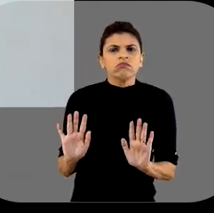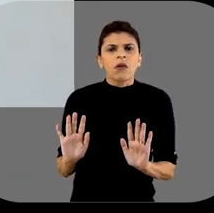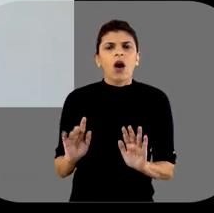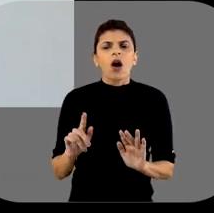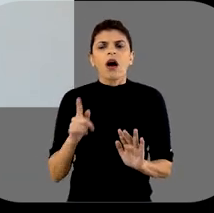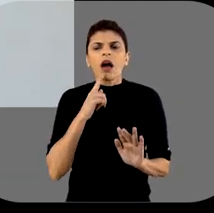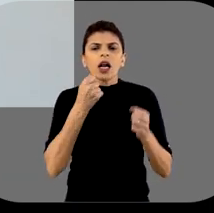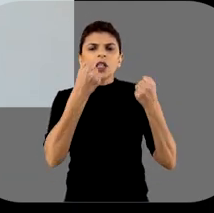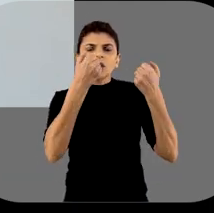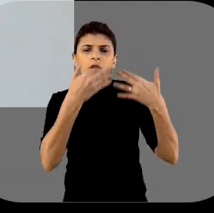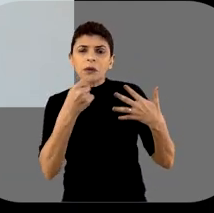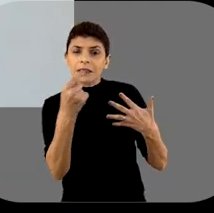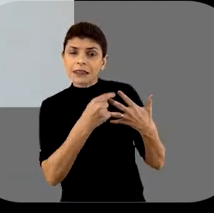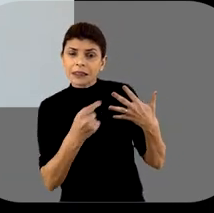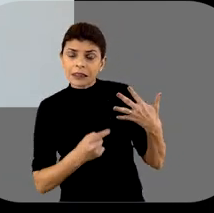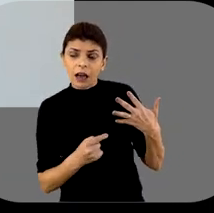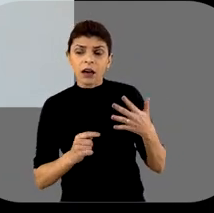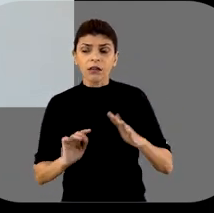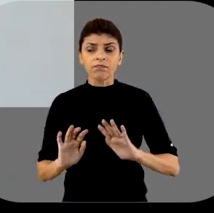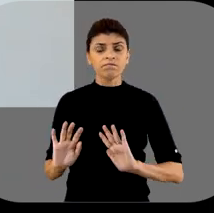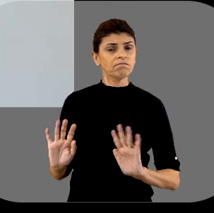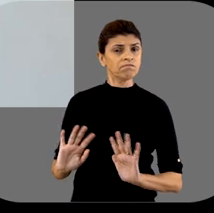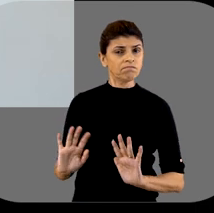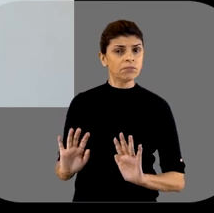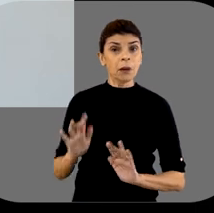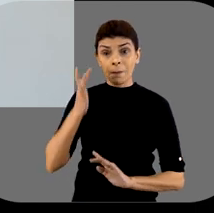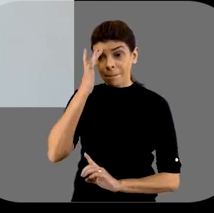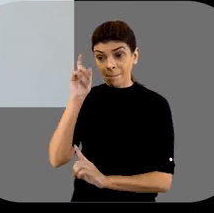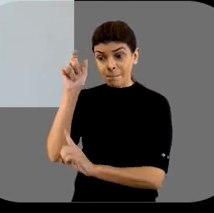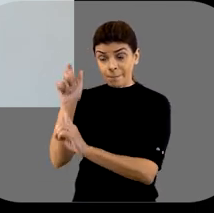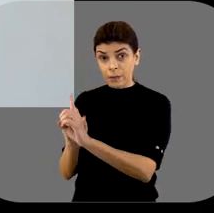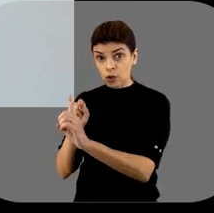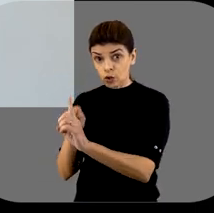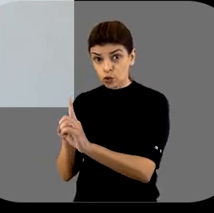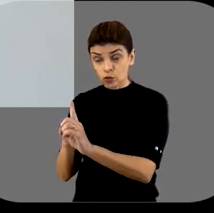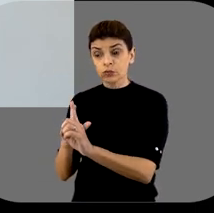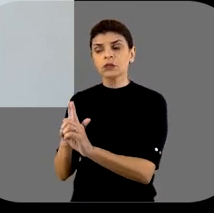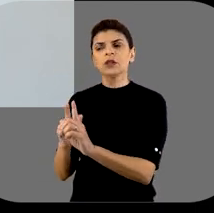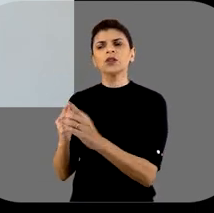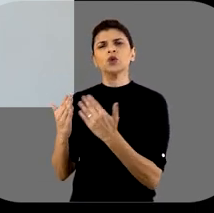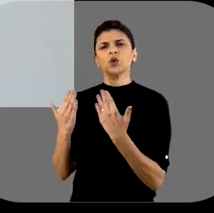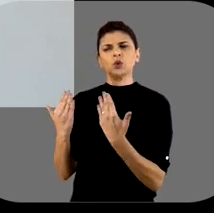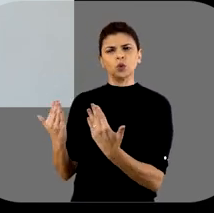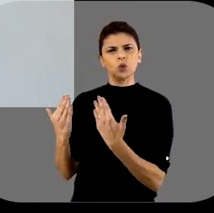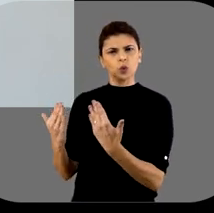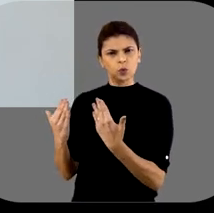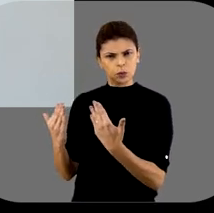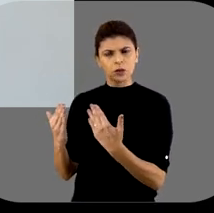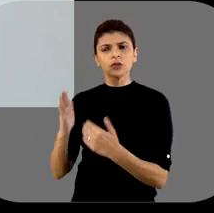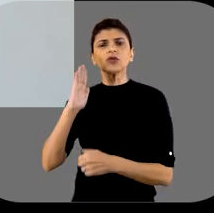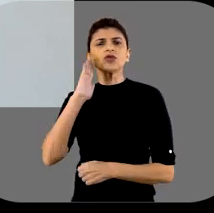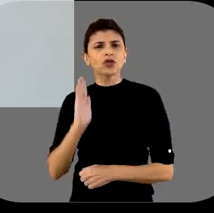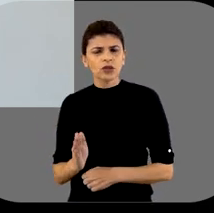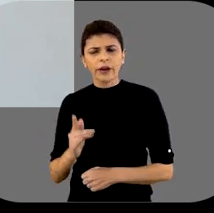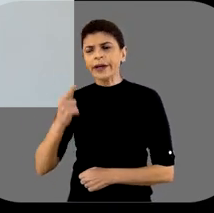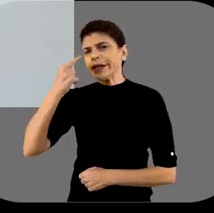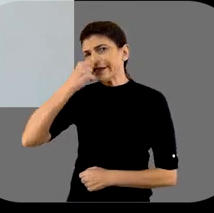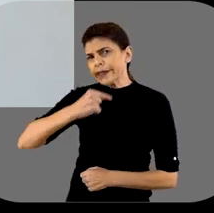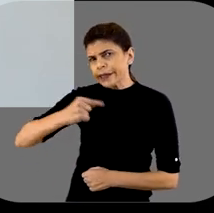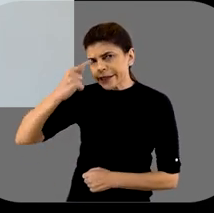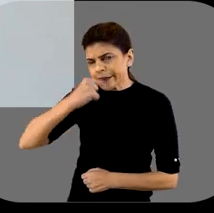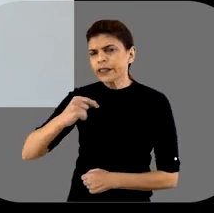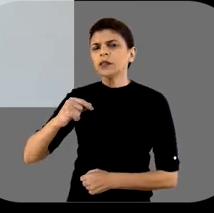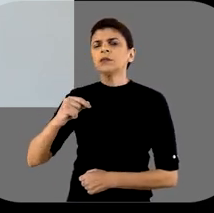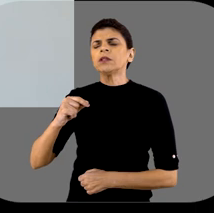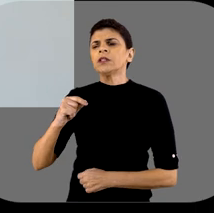definem como critério de descarte o indivíduo que tem os critérios de suspeita, ou seja, síndrome